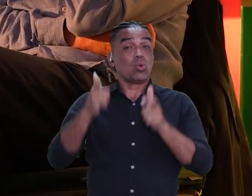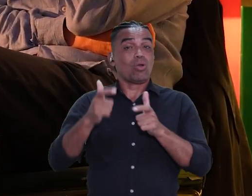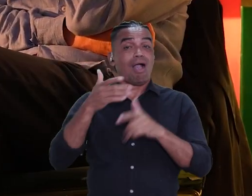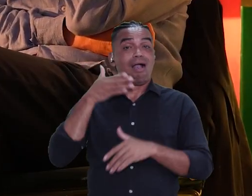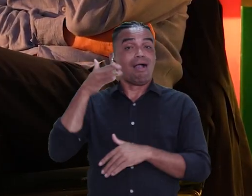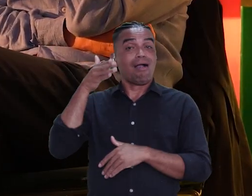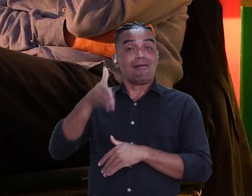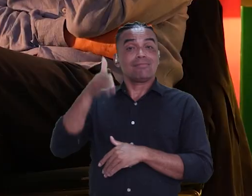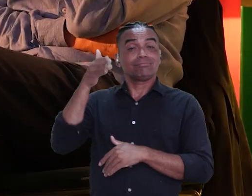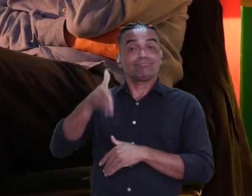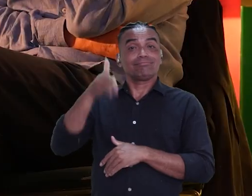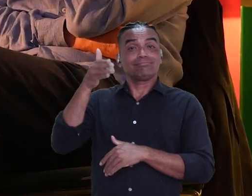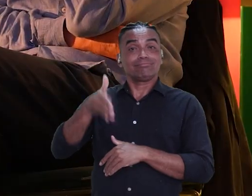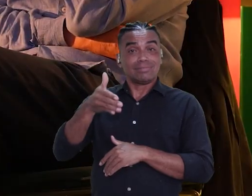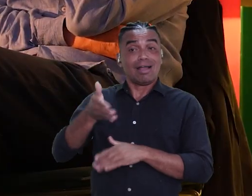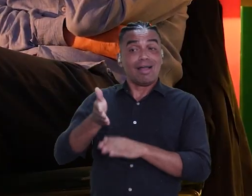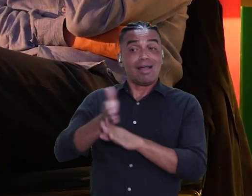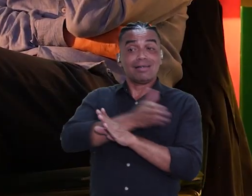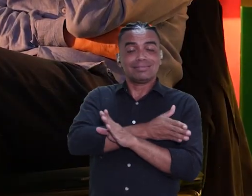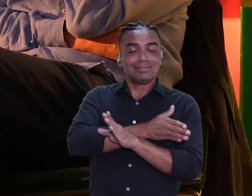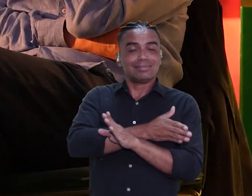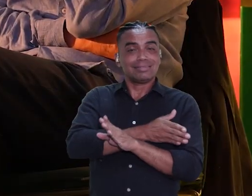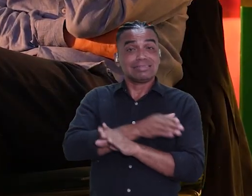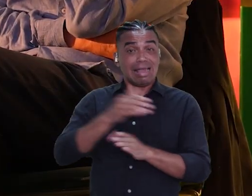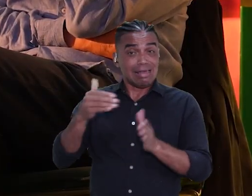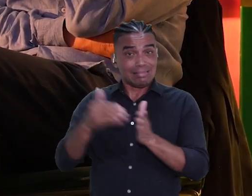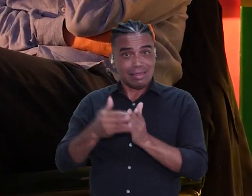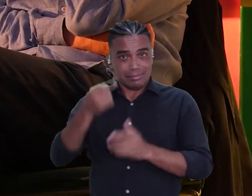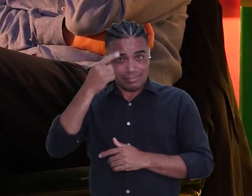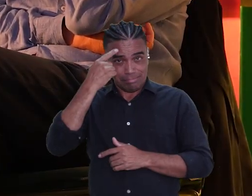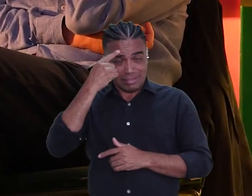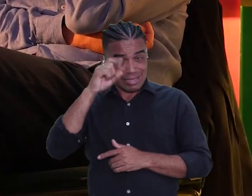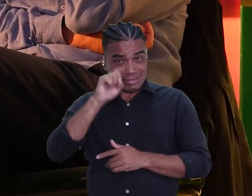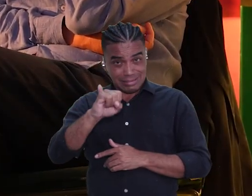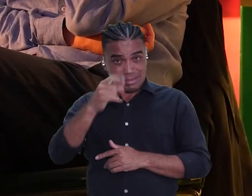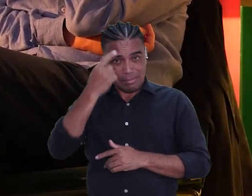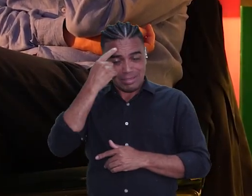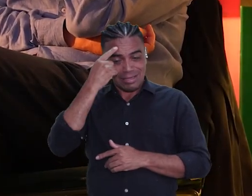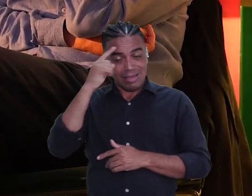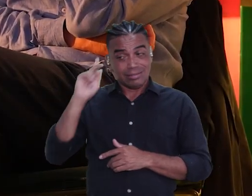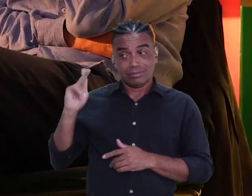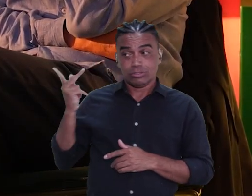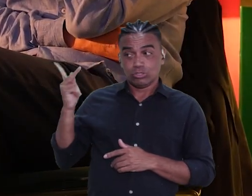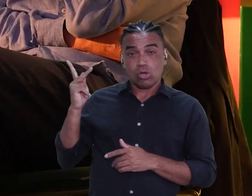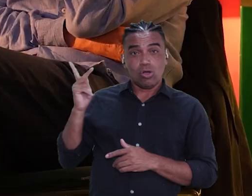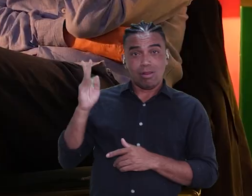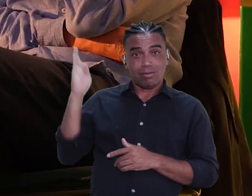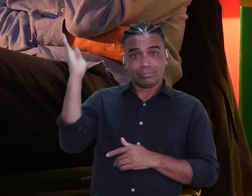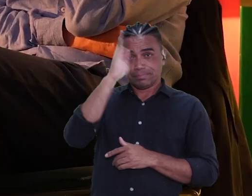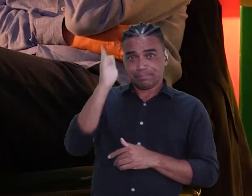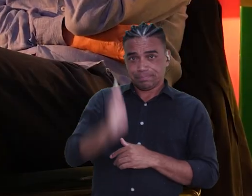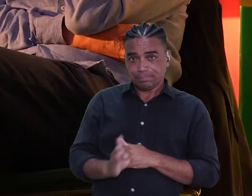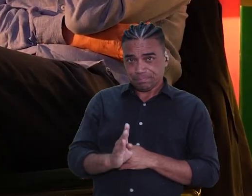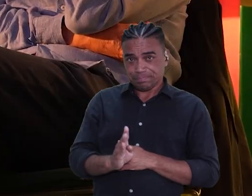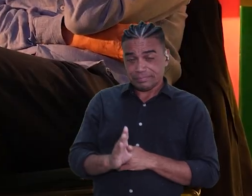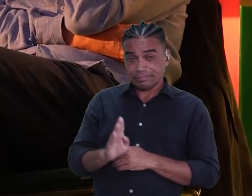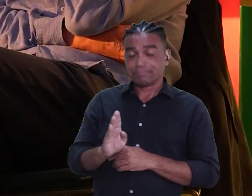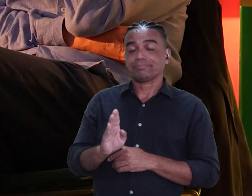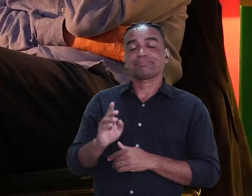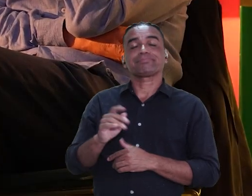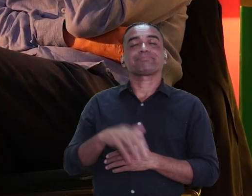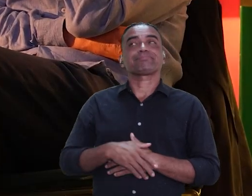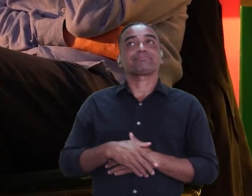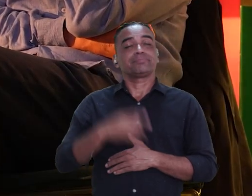espaços anteriormente, e até se a gente pensar na história brasileira, né? Se a